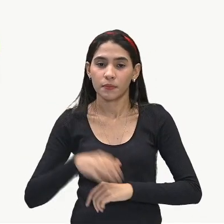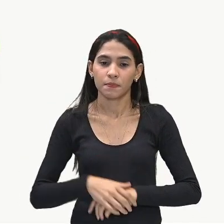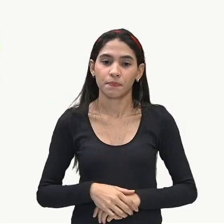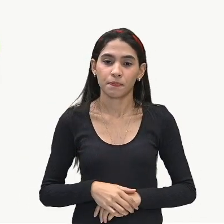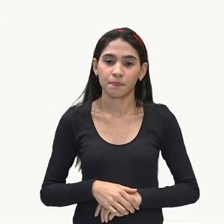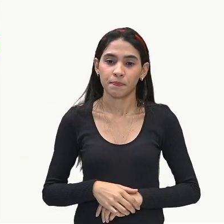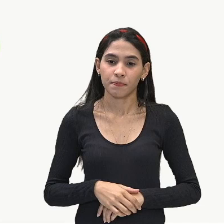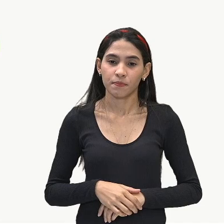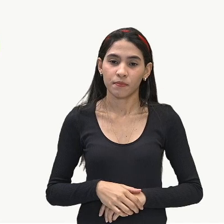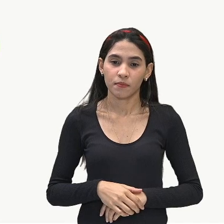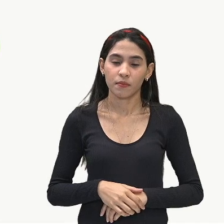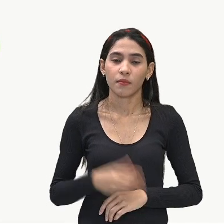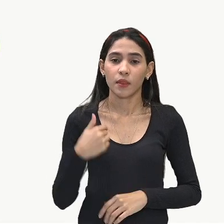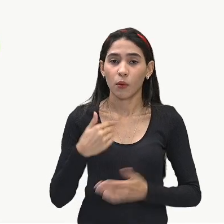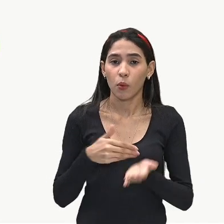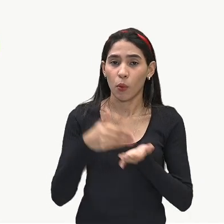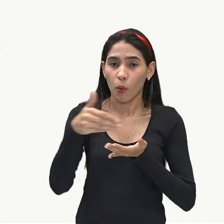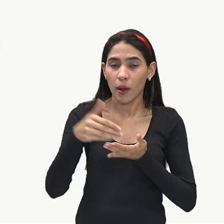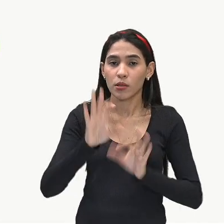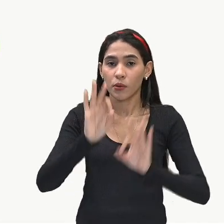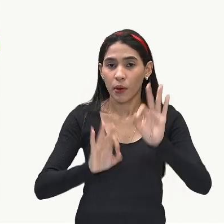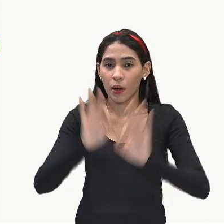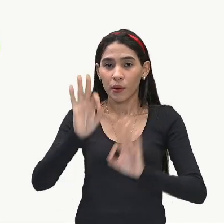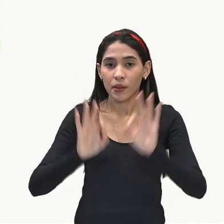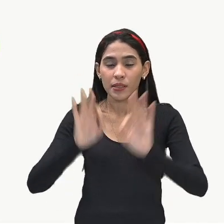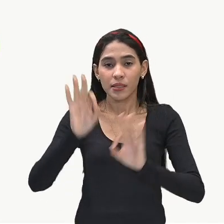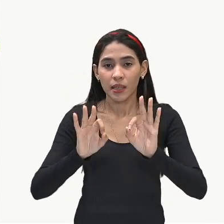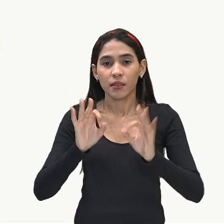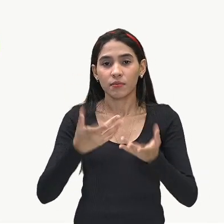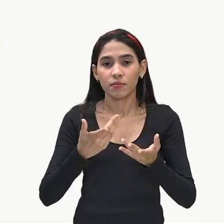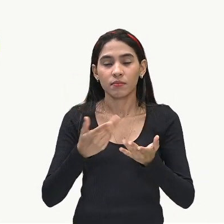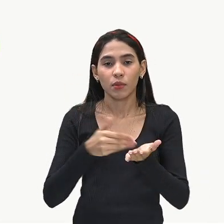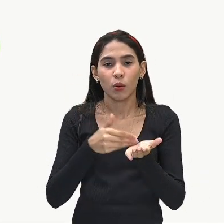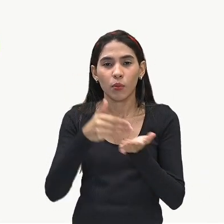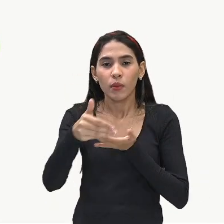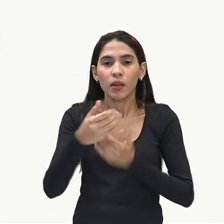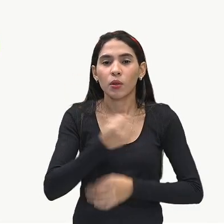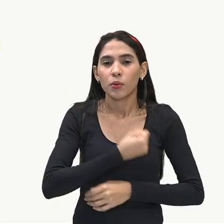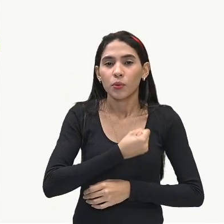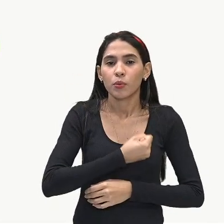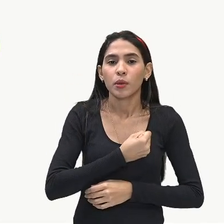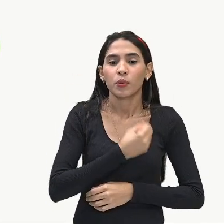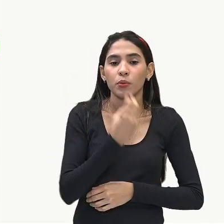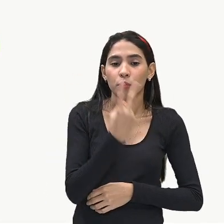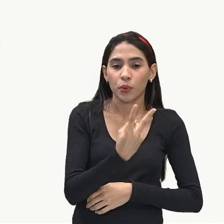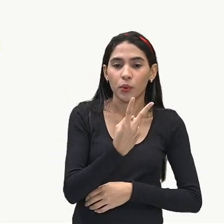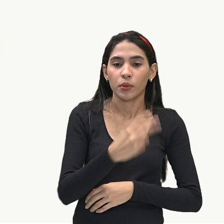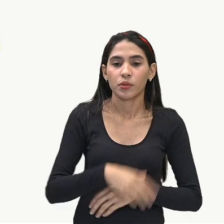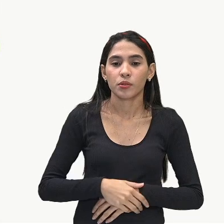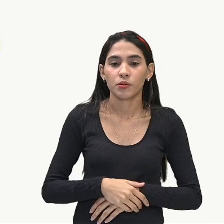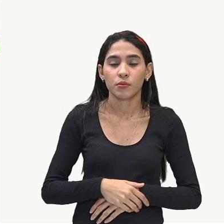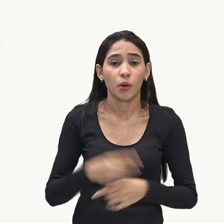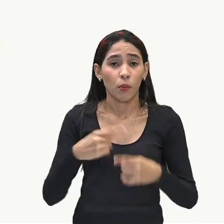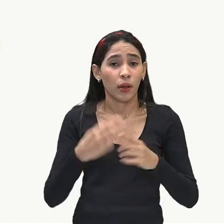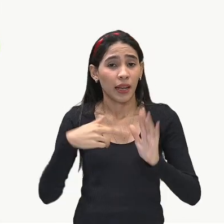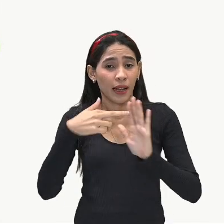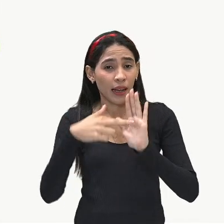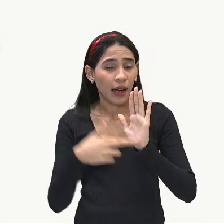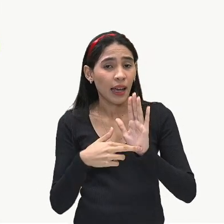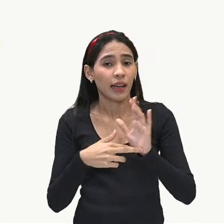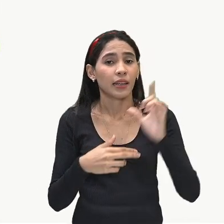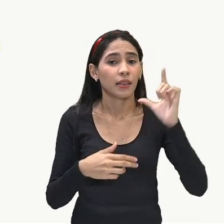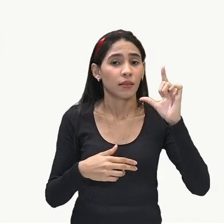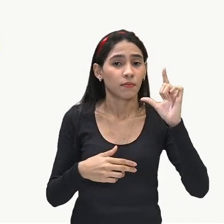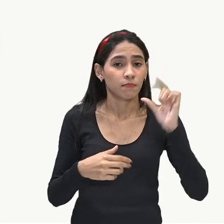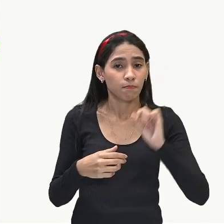Tá? Então, eu vou começar a construir a minha sequência a partir do número 2, né? Porque a condição colocada é que sejam